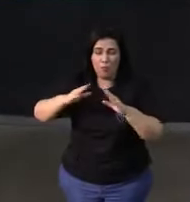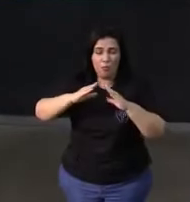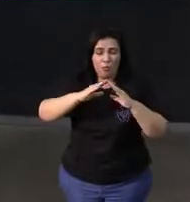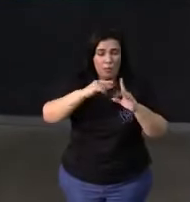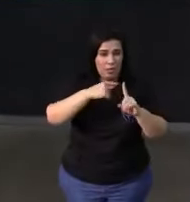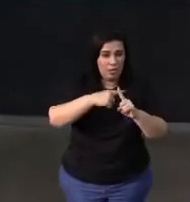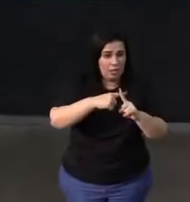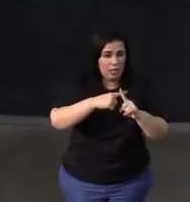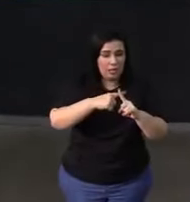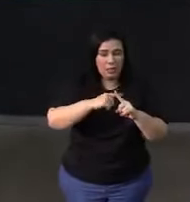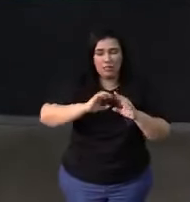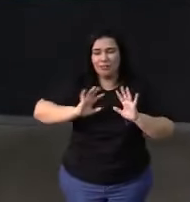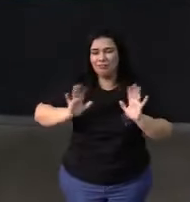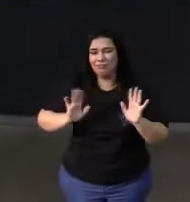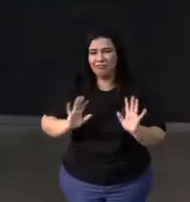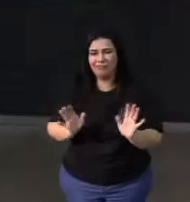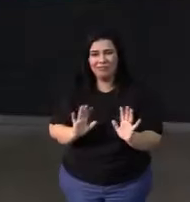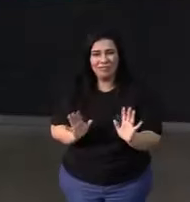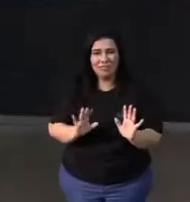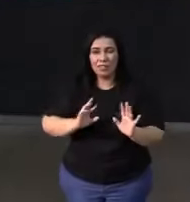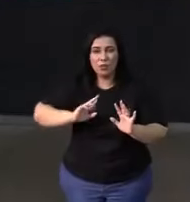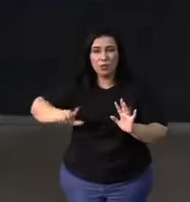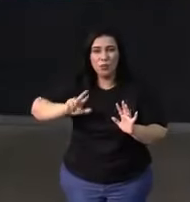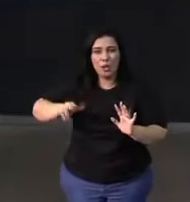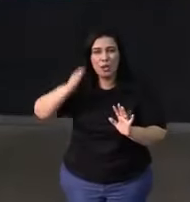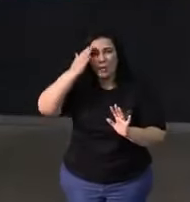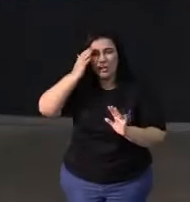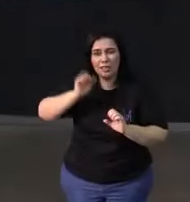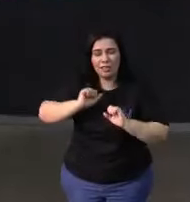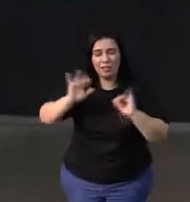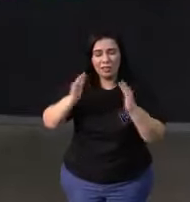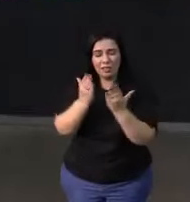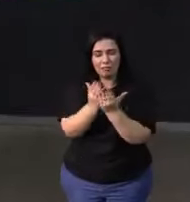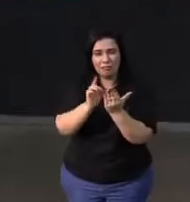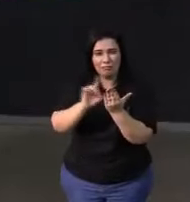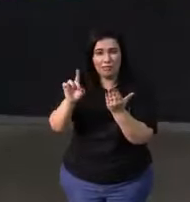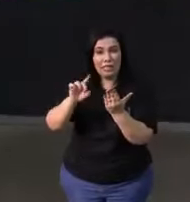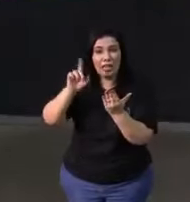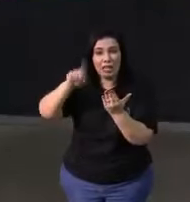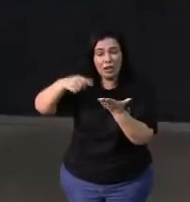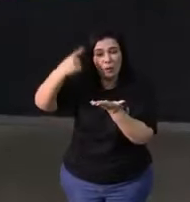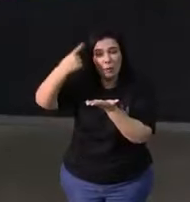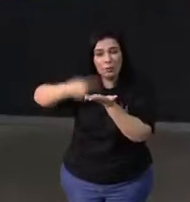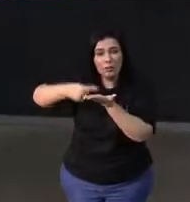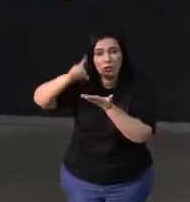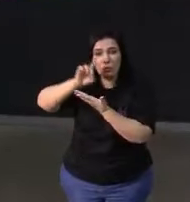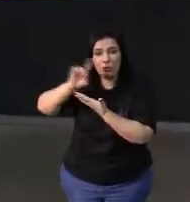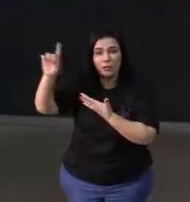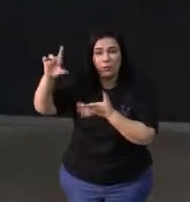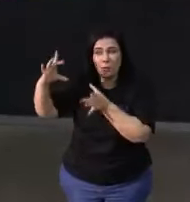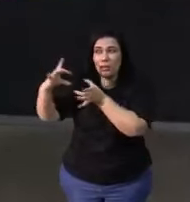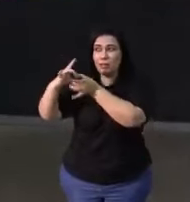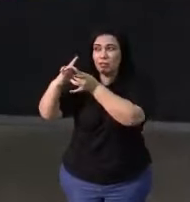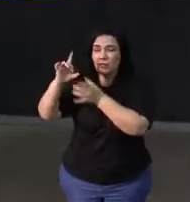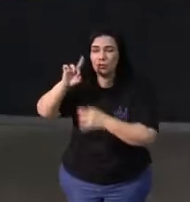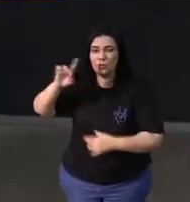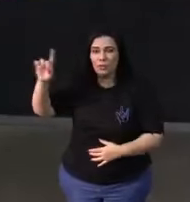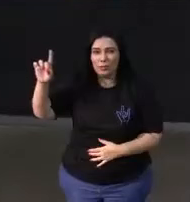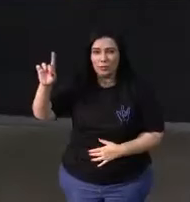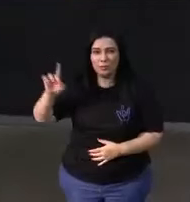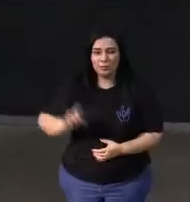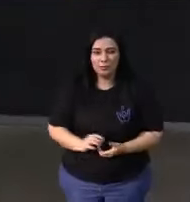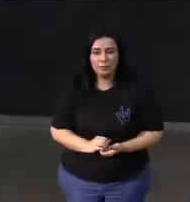é com denominação, não é com interpretação bíblica. É fazer um pacto com Jesus Cristo de